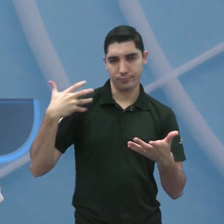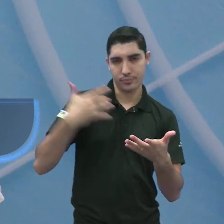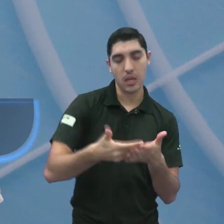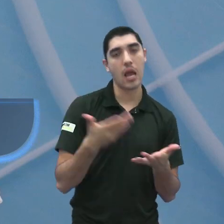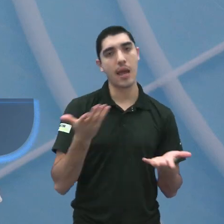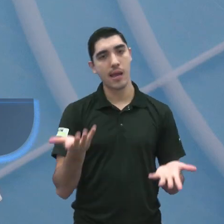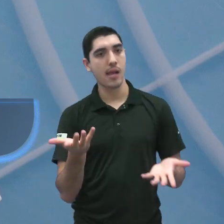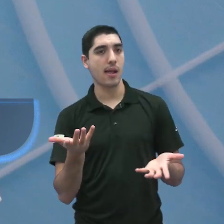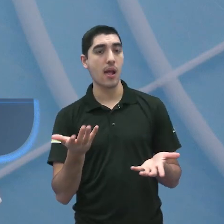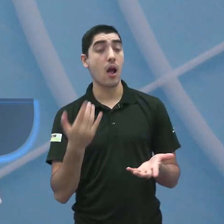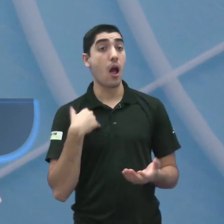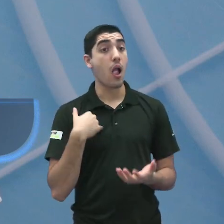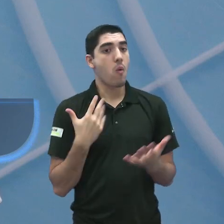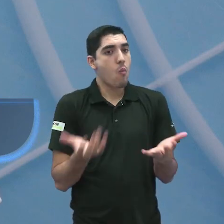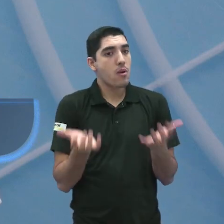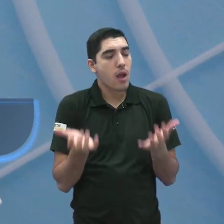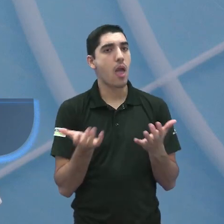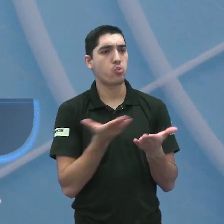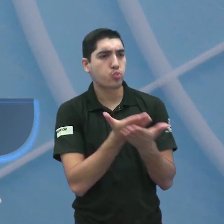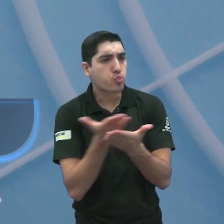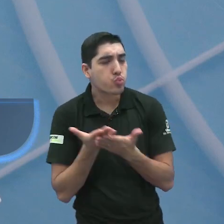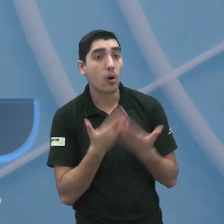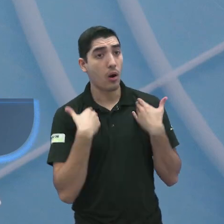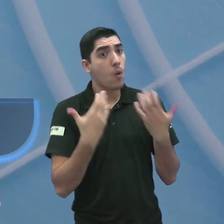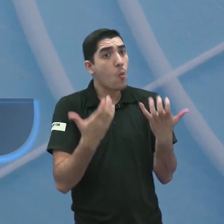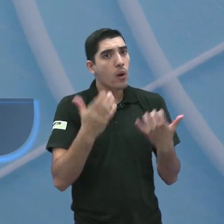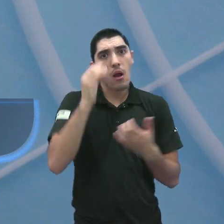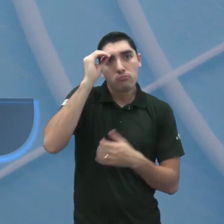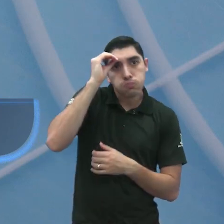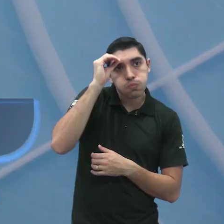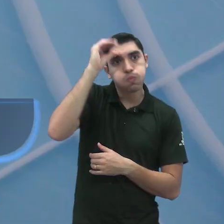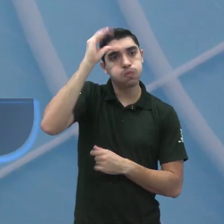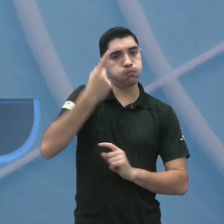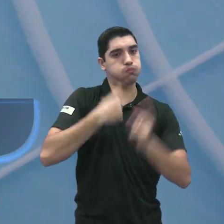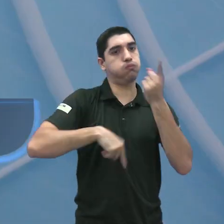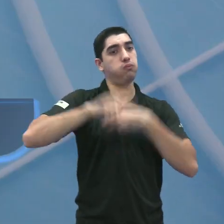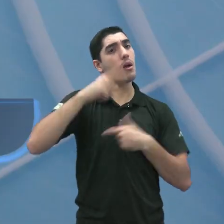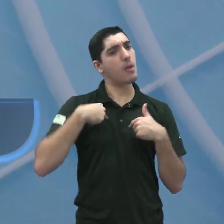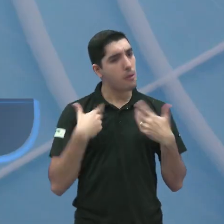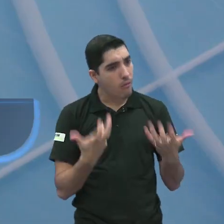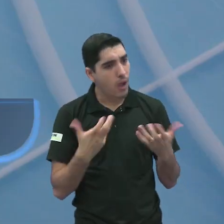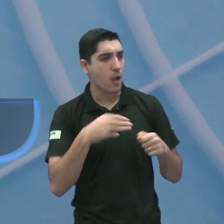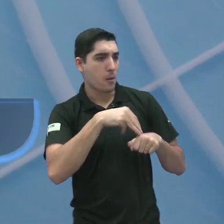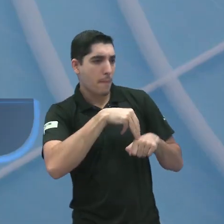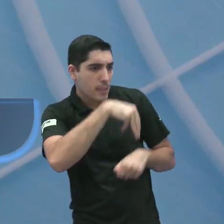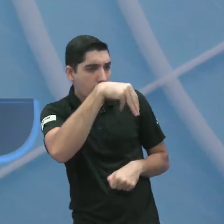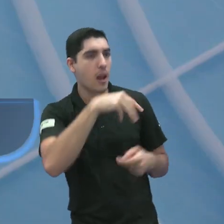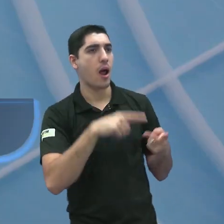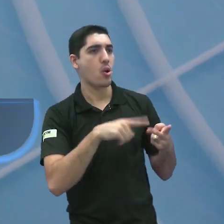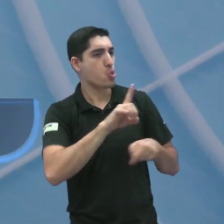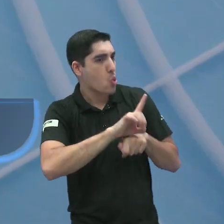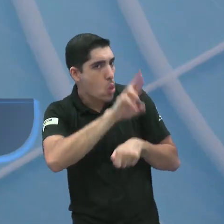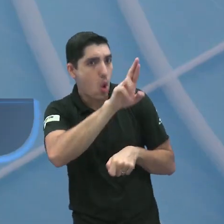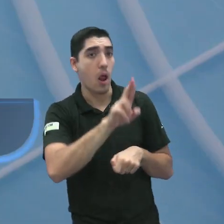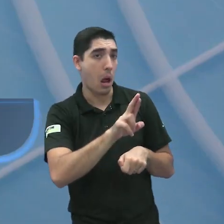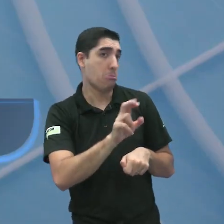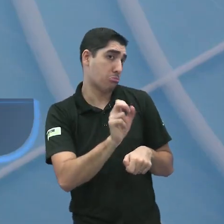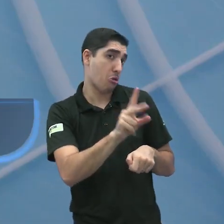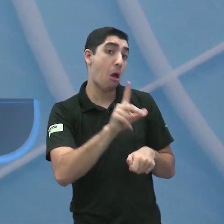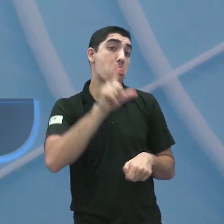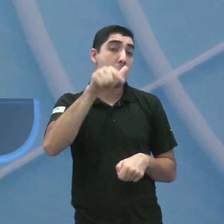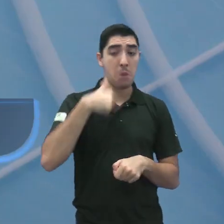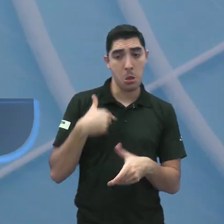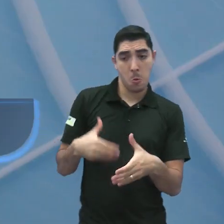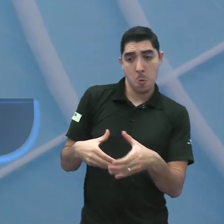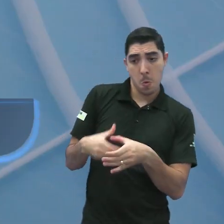Eu quero estudar, eu quero crescer, então eu vou para o caminho de mestrado, doutorado, e aí depois eu faço um concurso